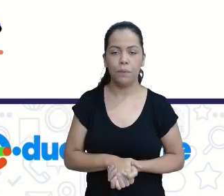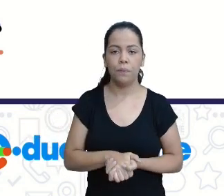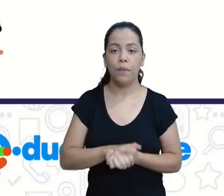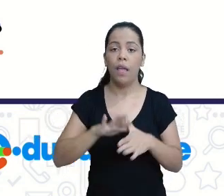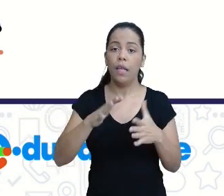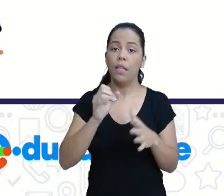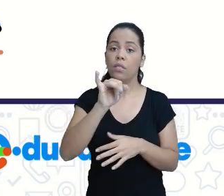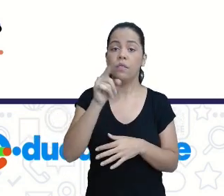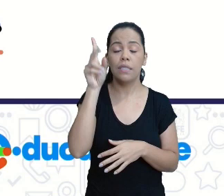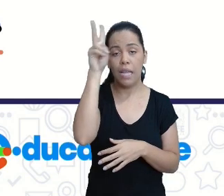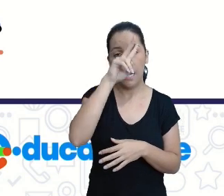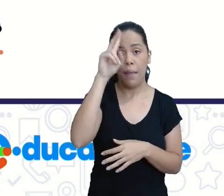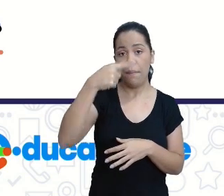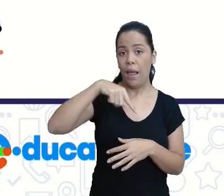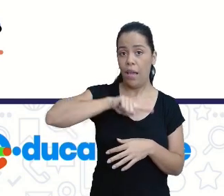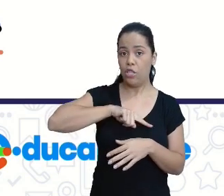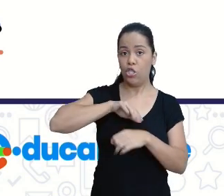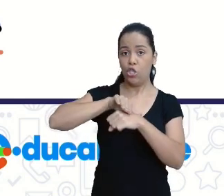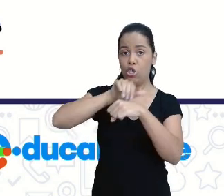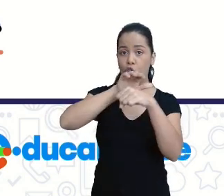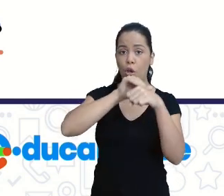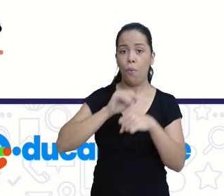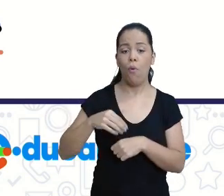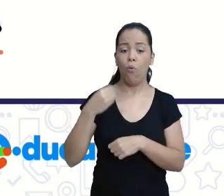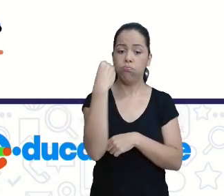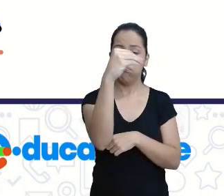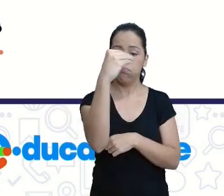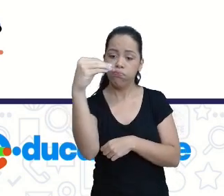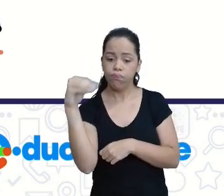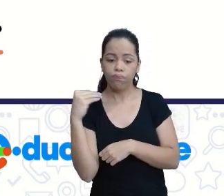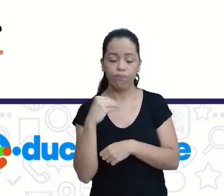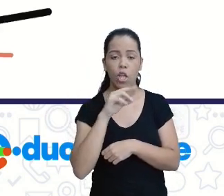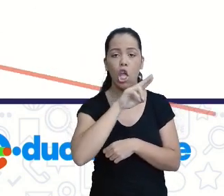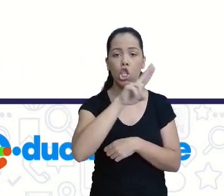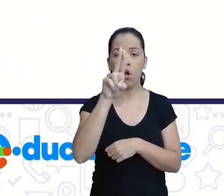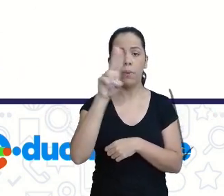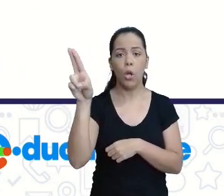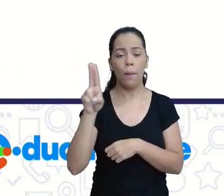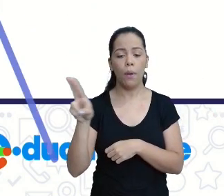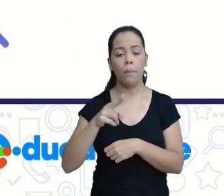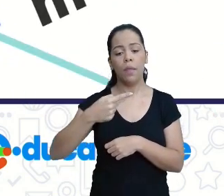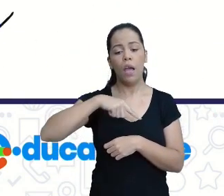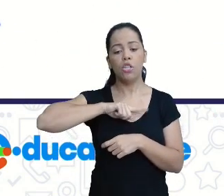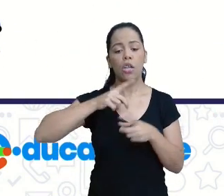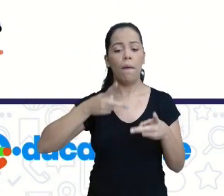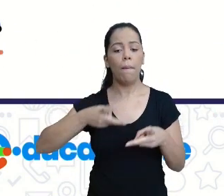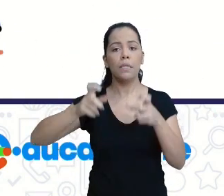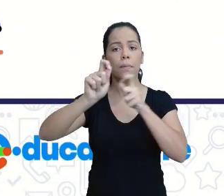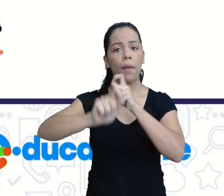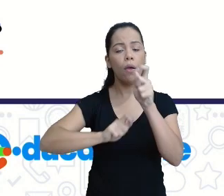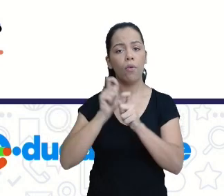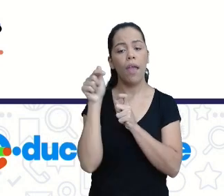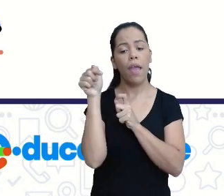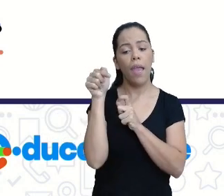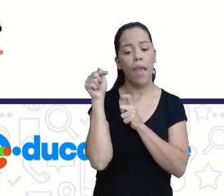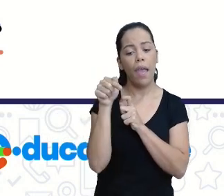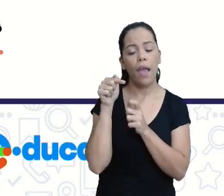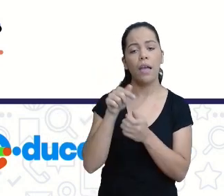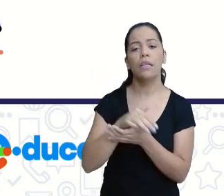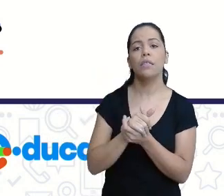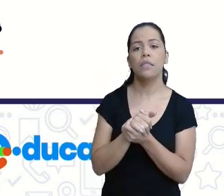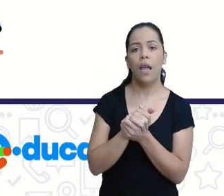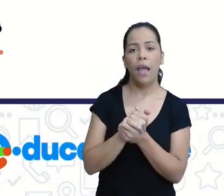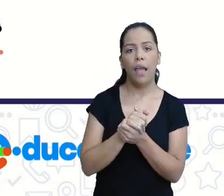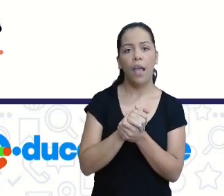se você lembrar, a gente chamou cada um desses elementos aí e a gente vai perceber que esses elementos aí,